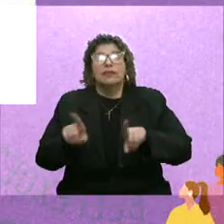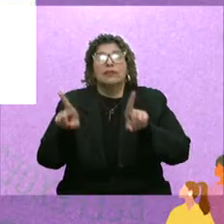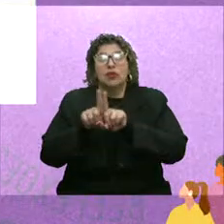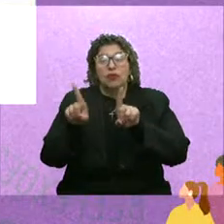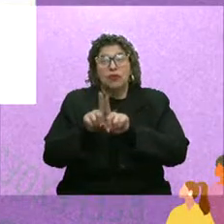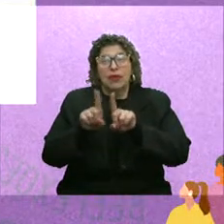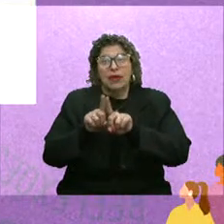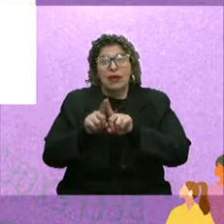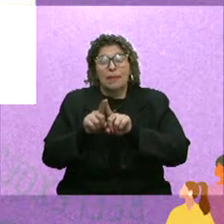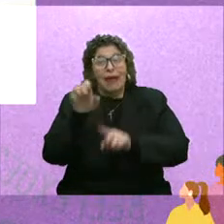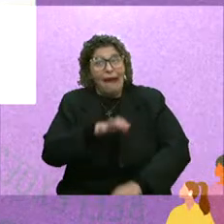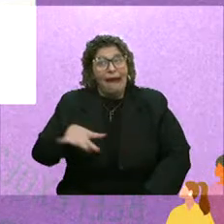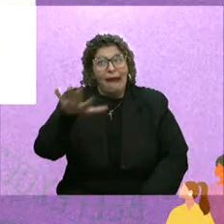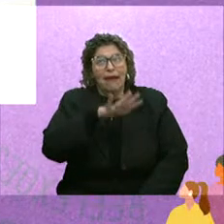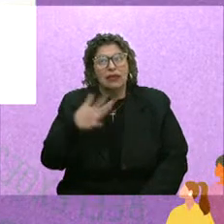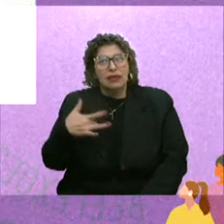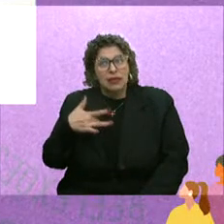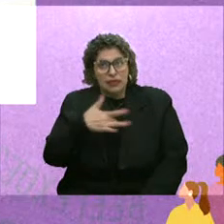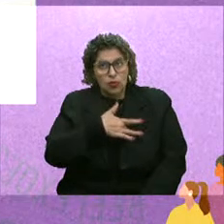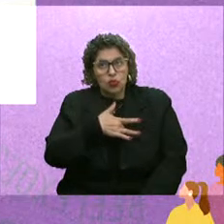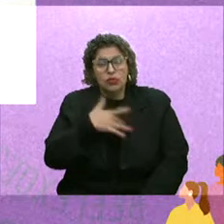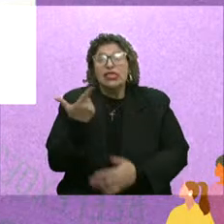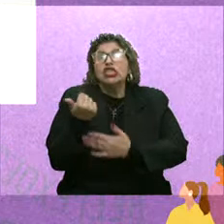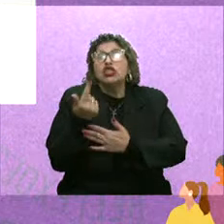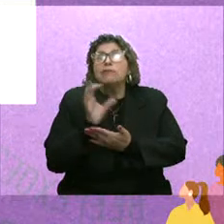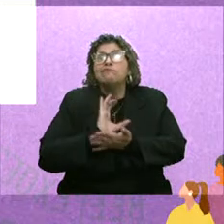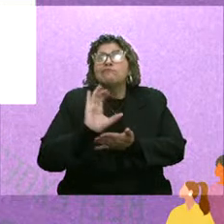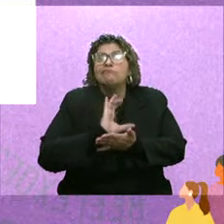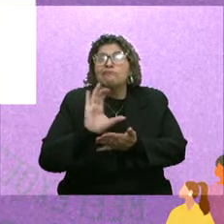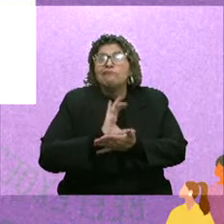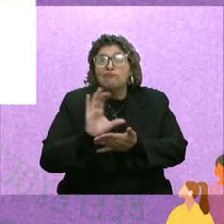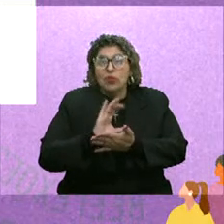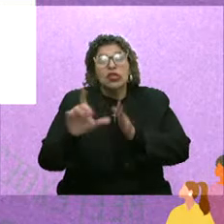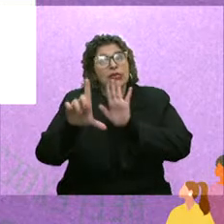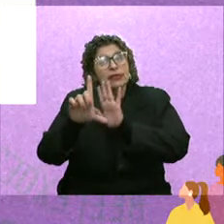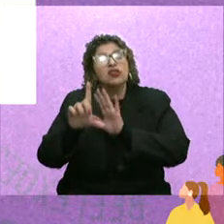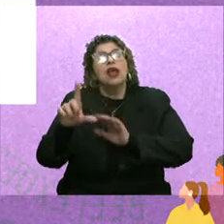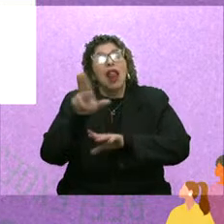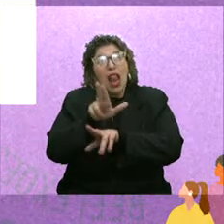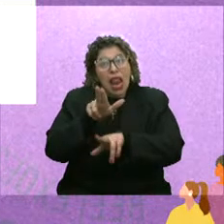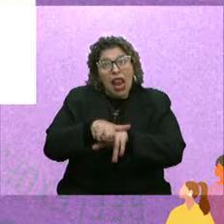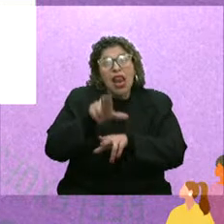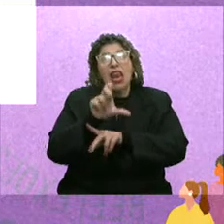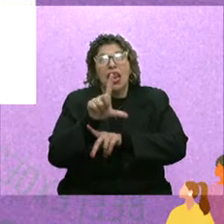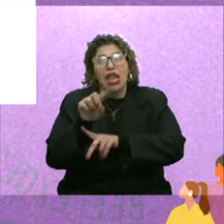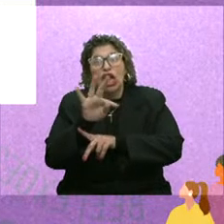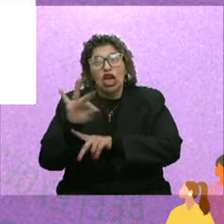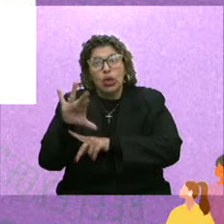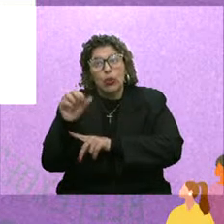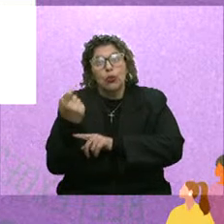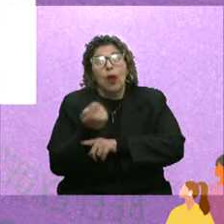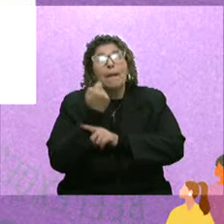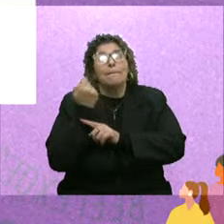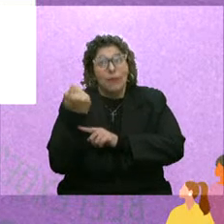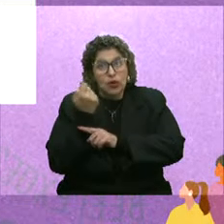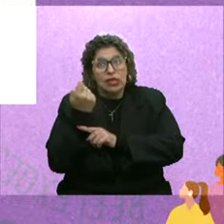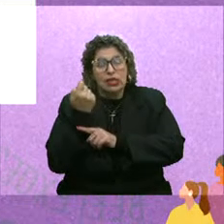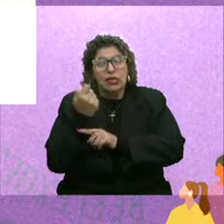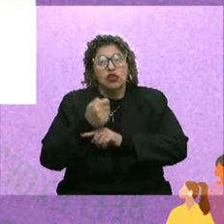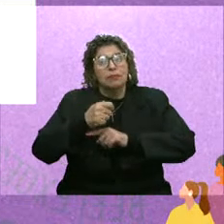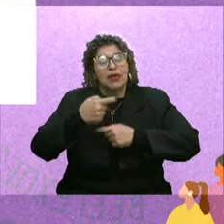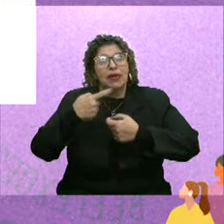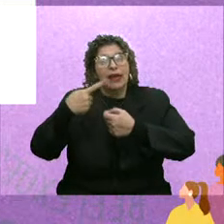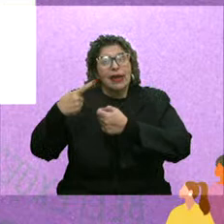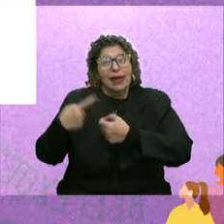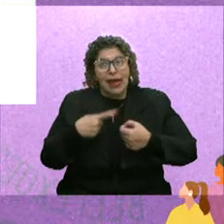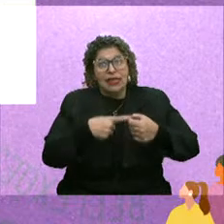para a área da saúde. Então, esse investimento, o que nós precisamos de leitos, o que é importante ter em cada cidade.